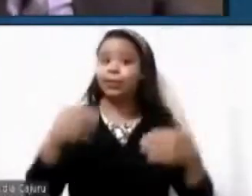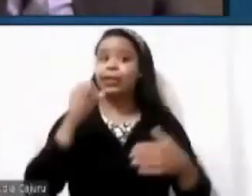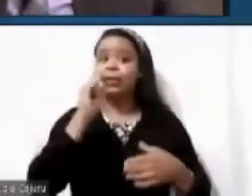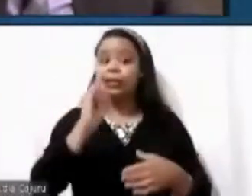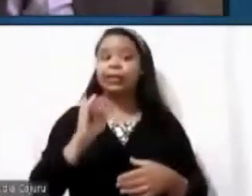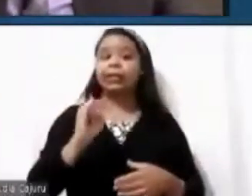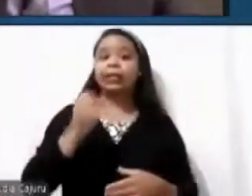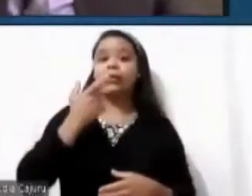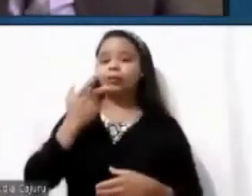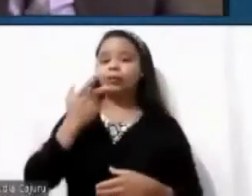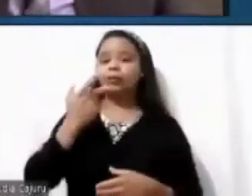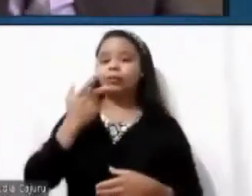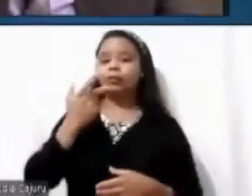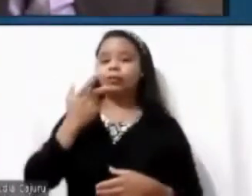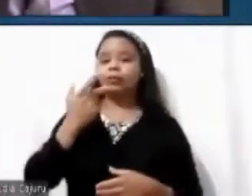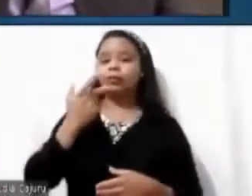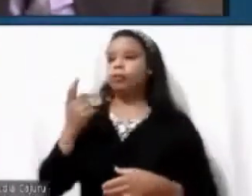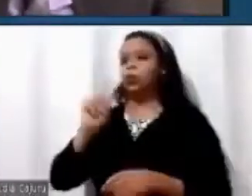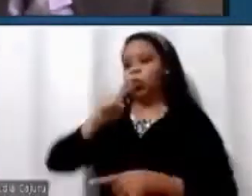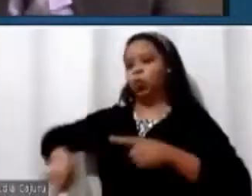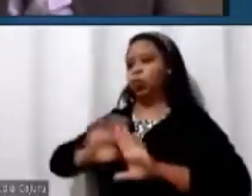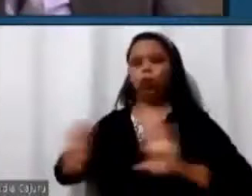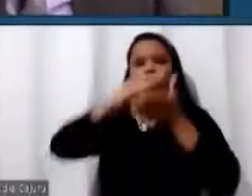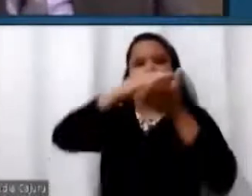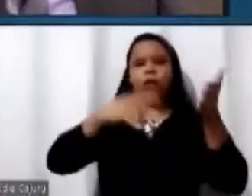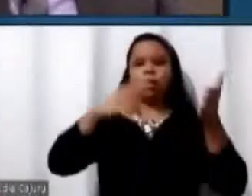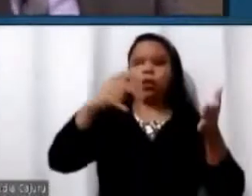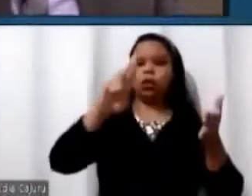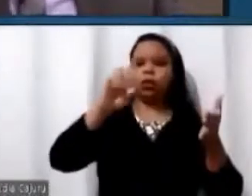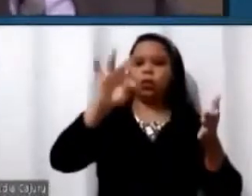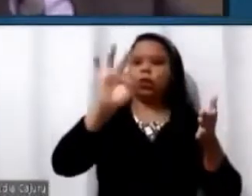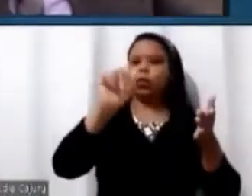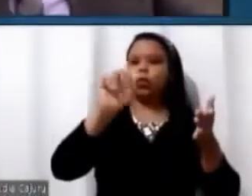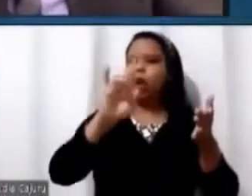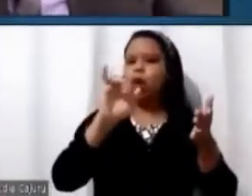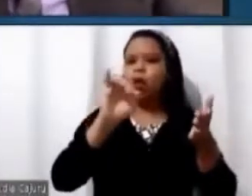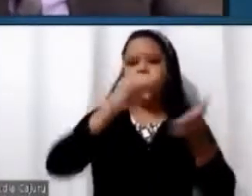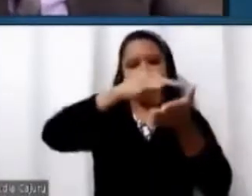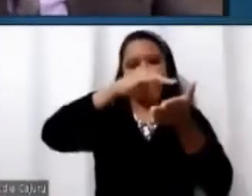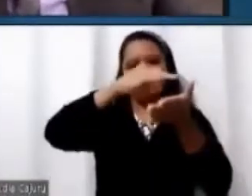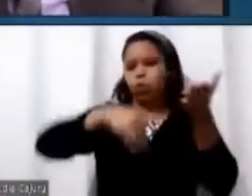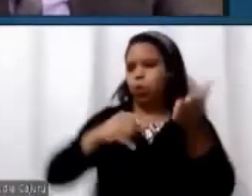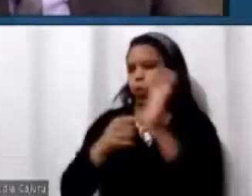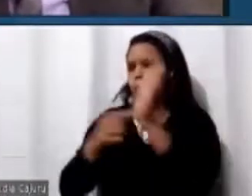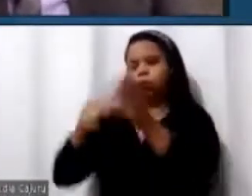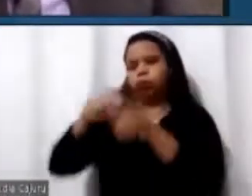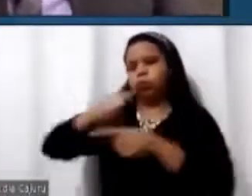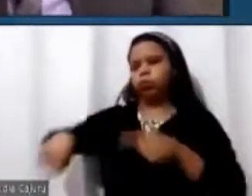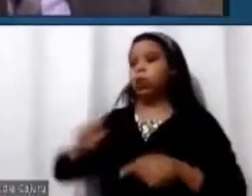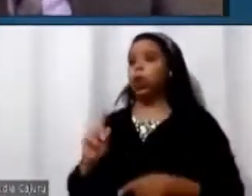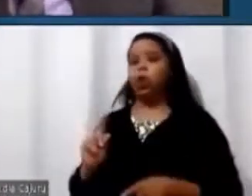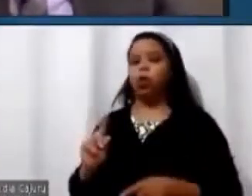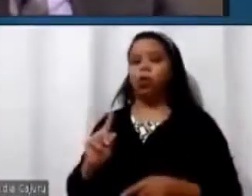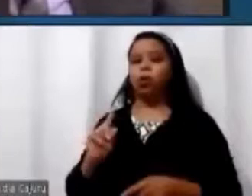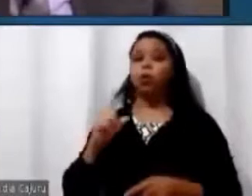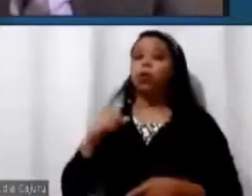imotivada em fornecer cópia do prontuário ao próprio paciente ou ao seu representante legal, e etc. Aí, mais longo aí.